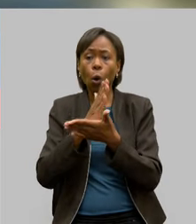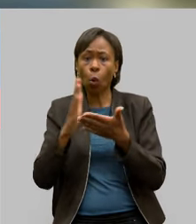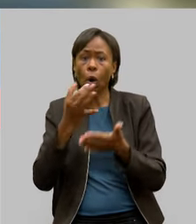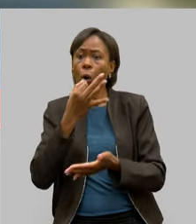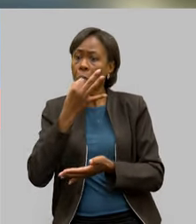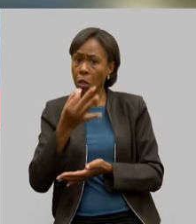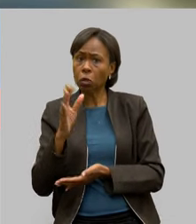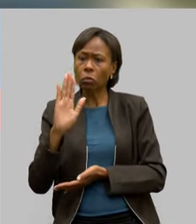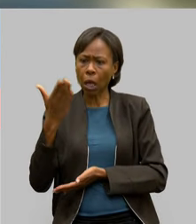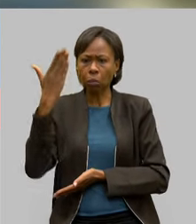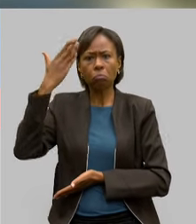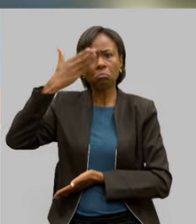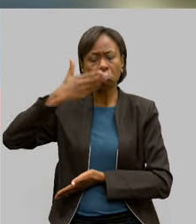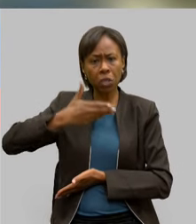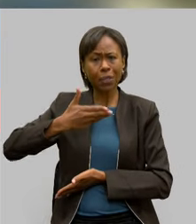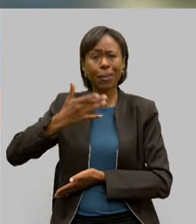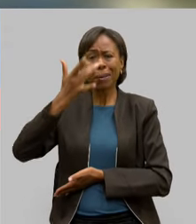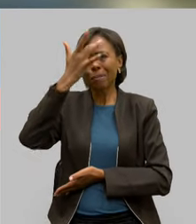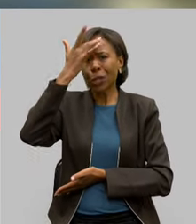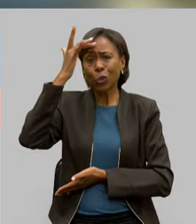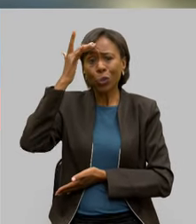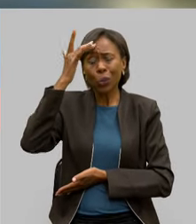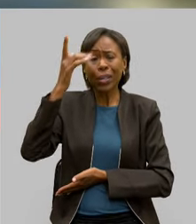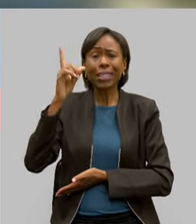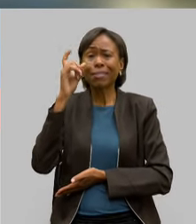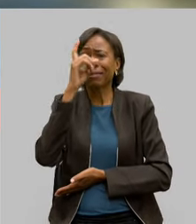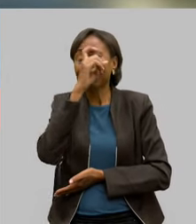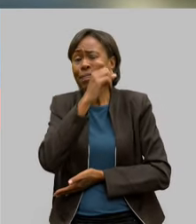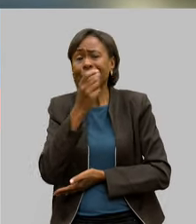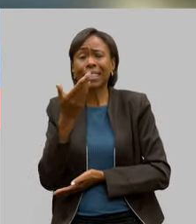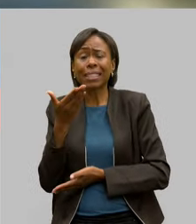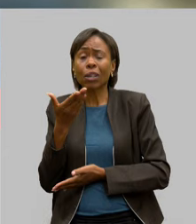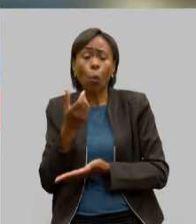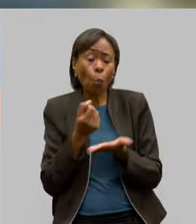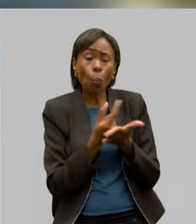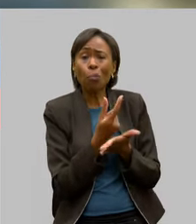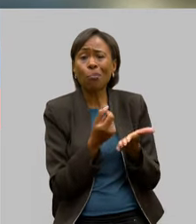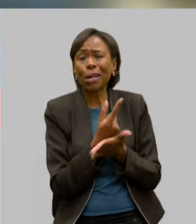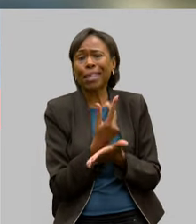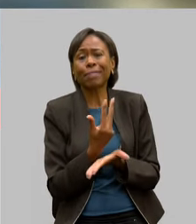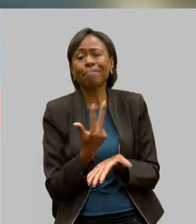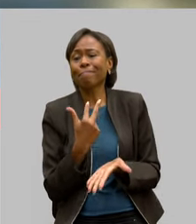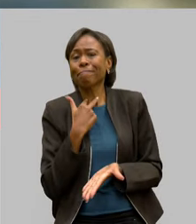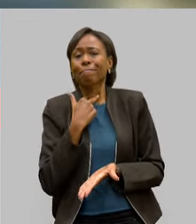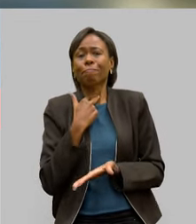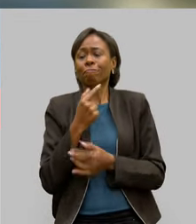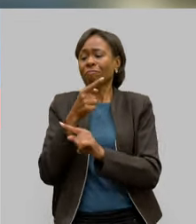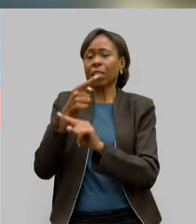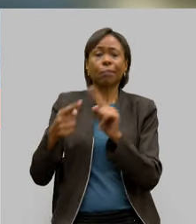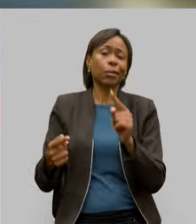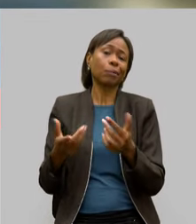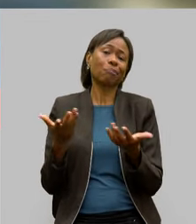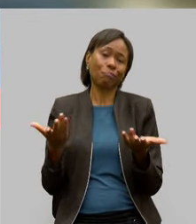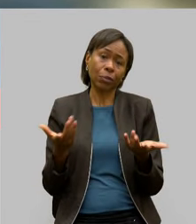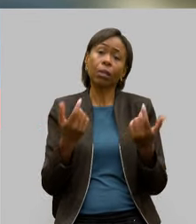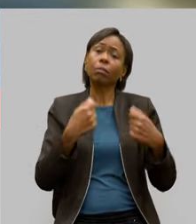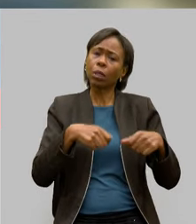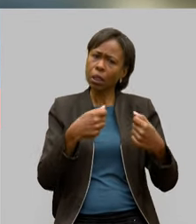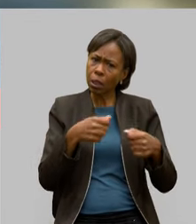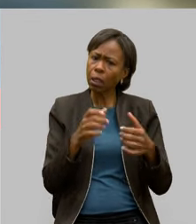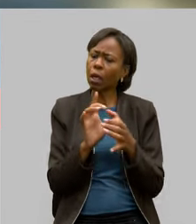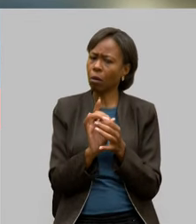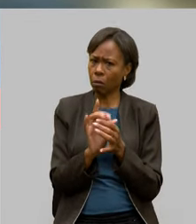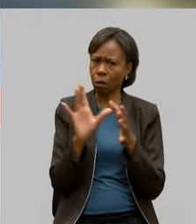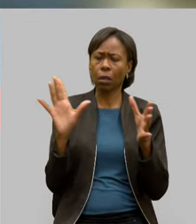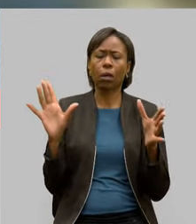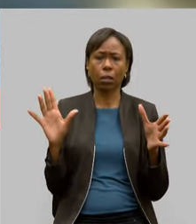sofrem e dificuldade que tem para acessar eh uma coisa que deveria est ali eh disponível para as pessoas né então nós pretendemos chegar